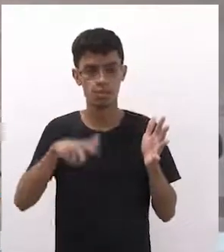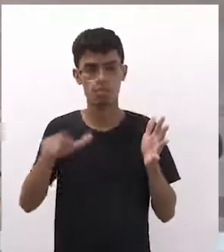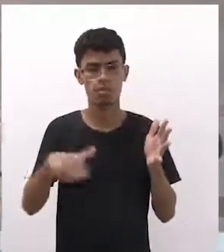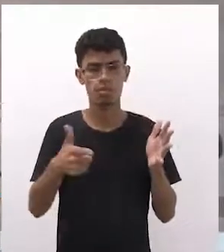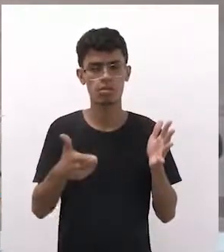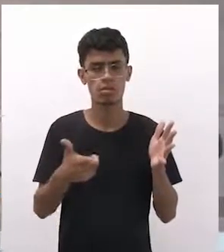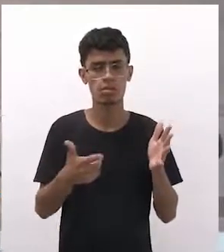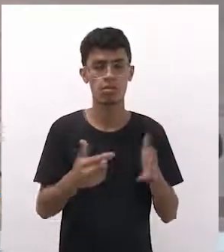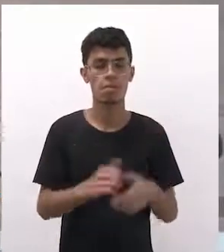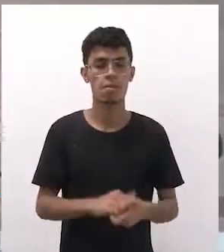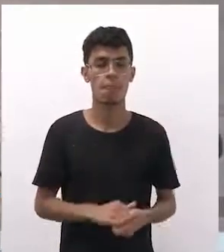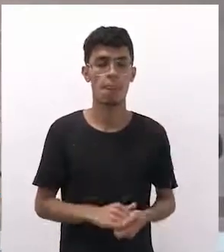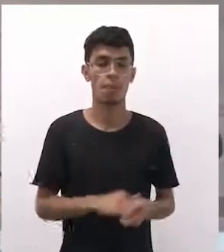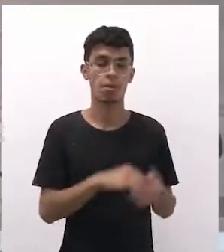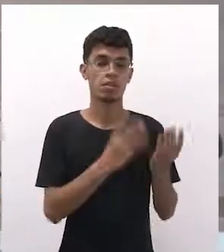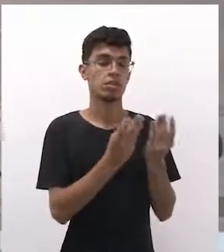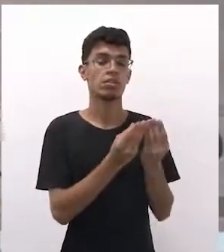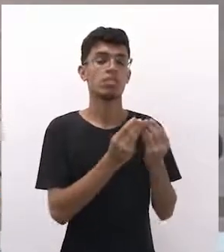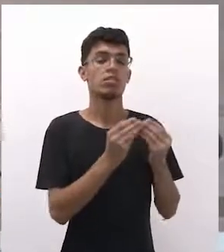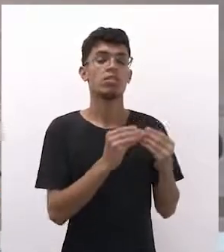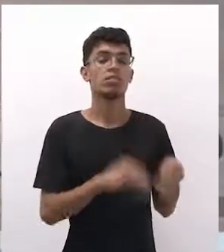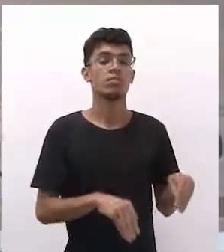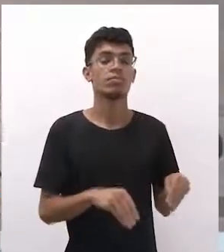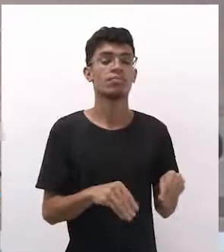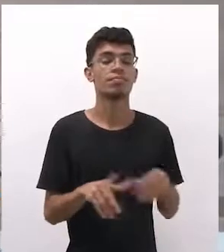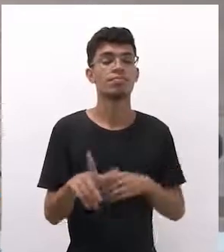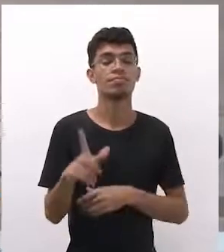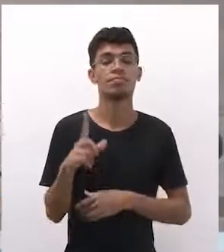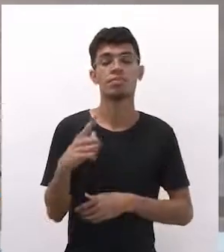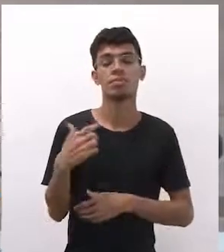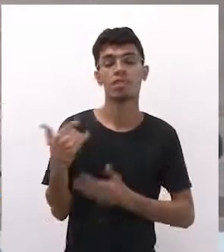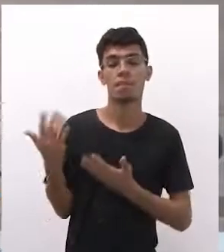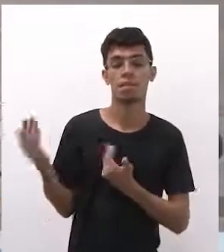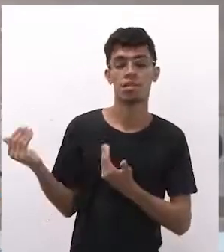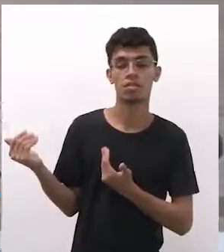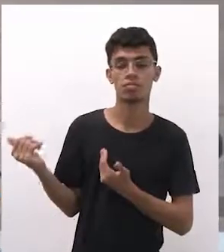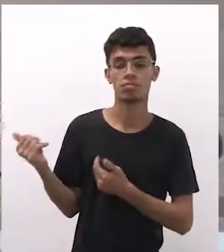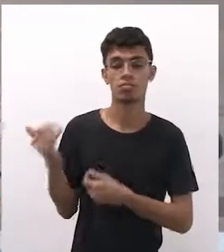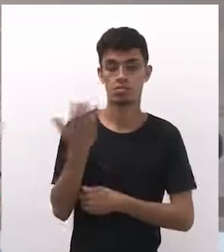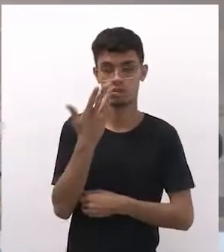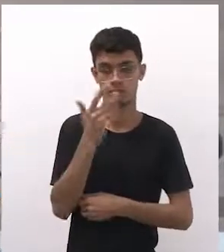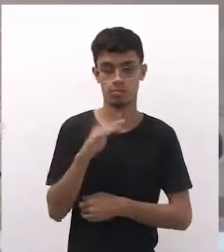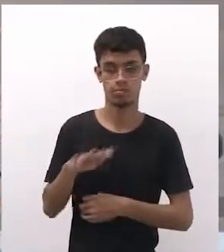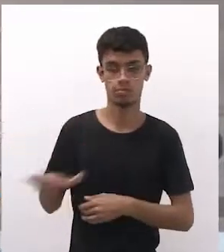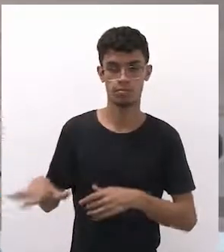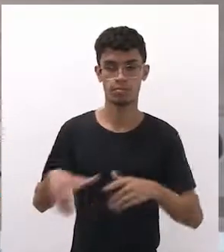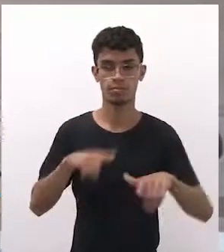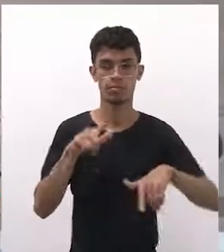formas mais danosas que a gente tem para a infância quando a criança trabalha.